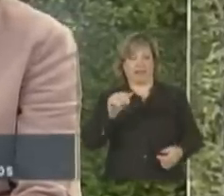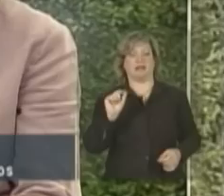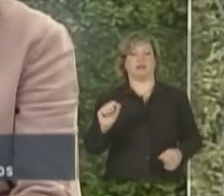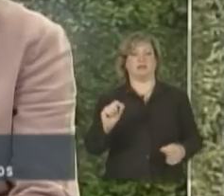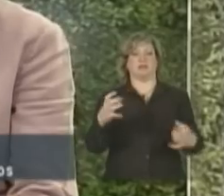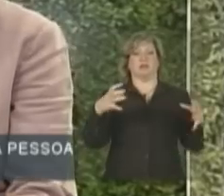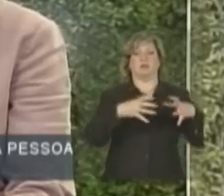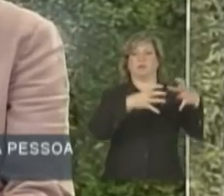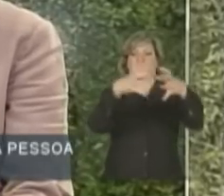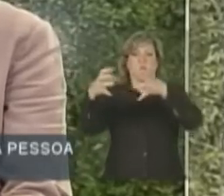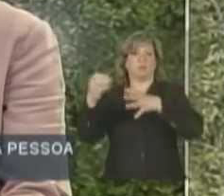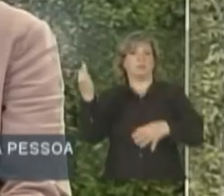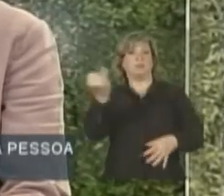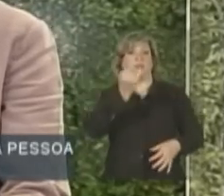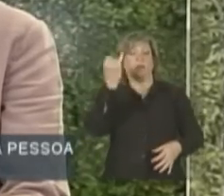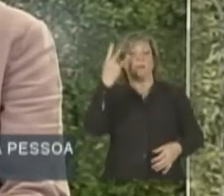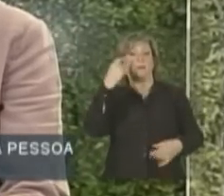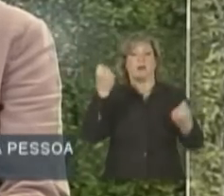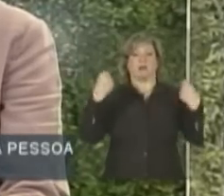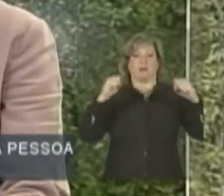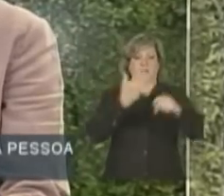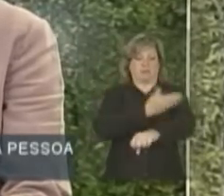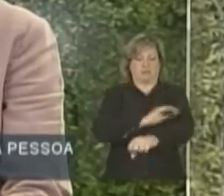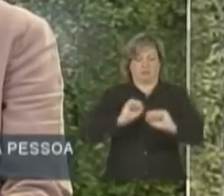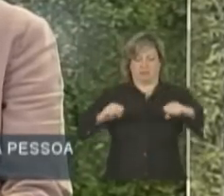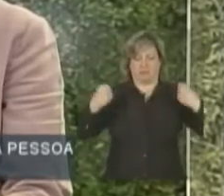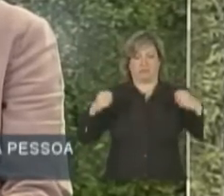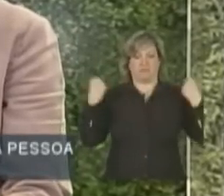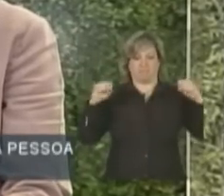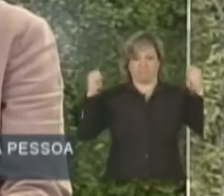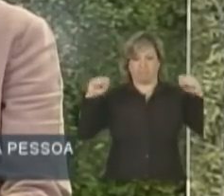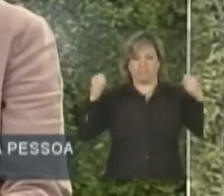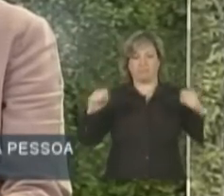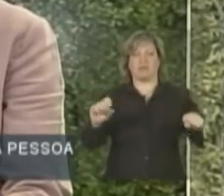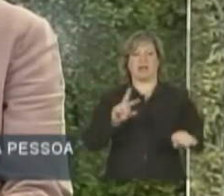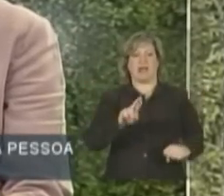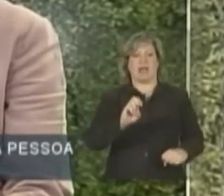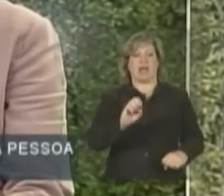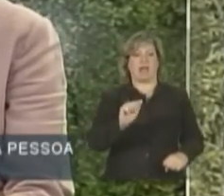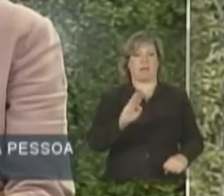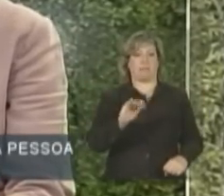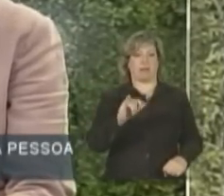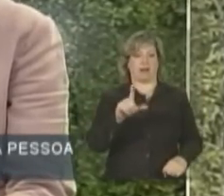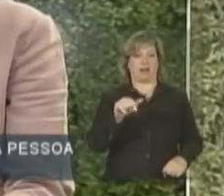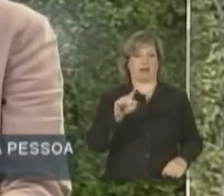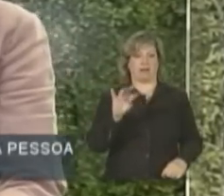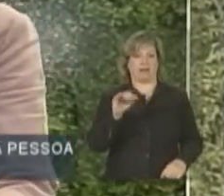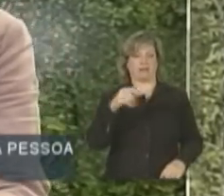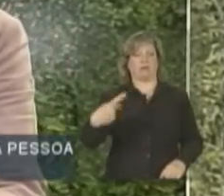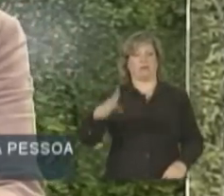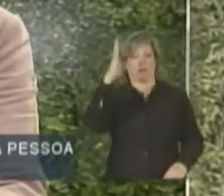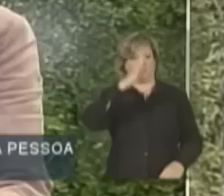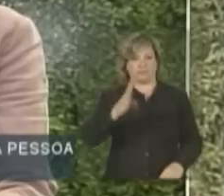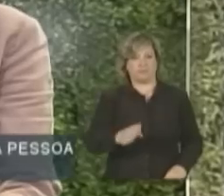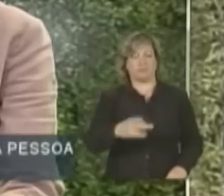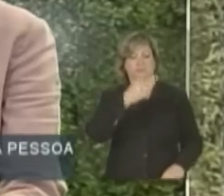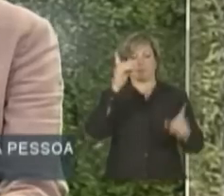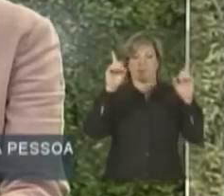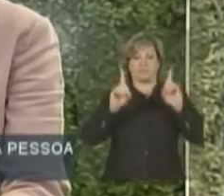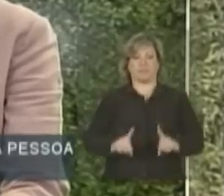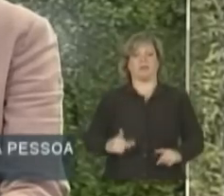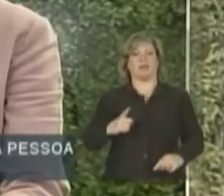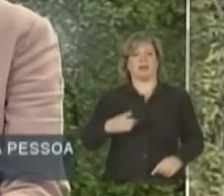entidades importantes para a reabilitação do Brasil, enfrentando as questões das pessoas com deficiência que adquirem essa